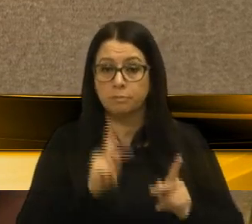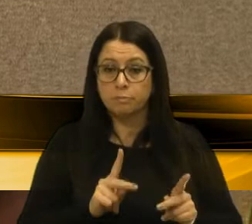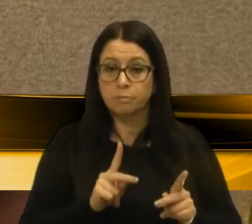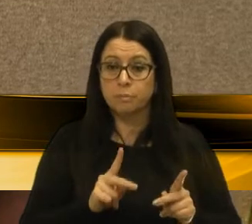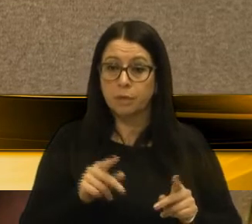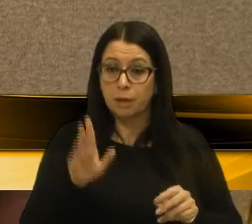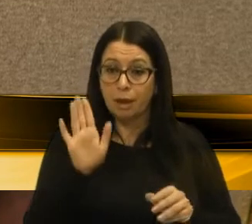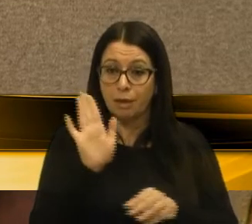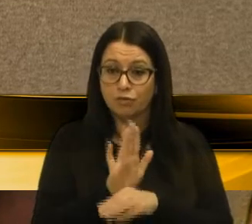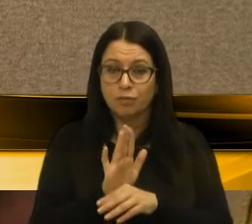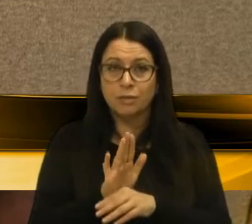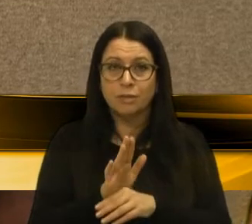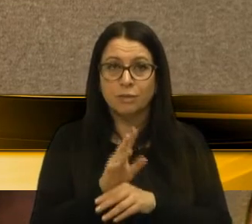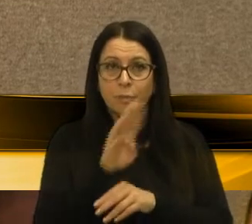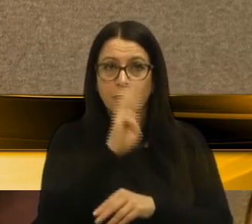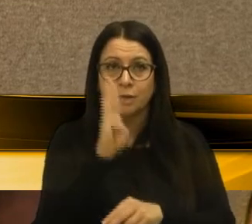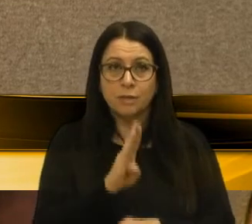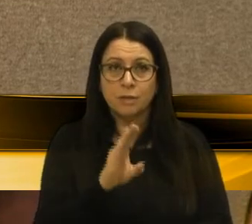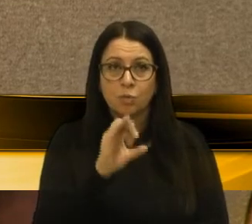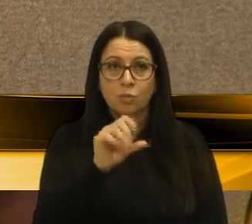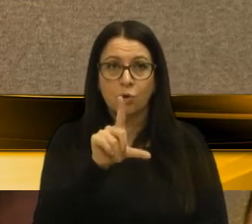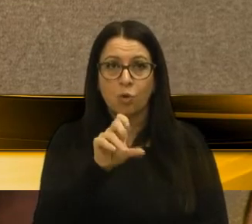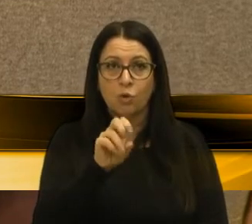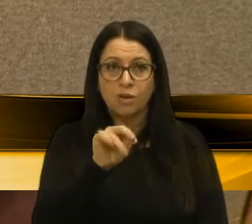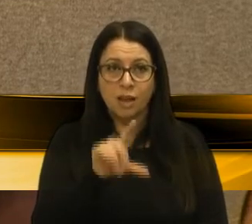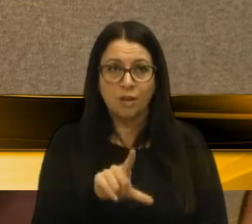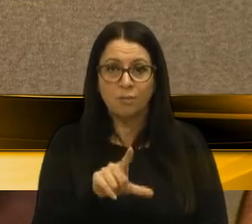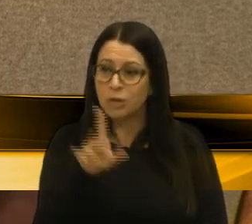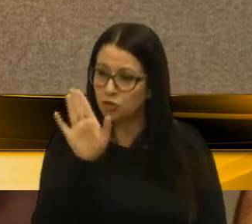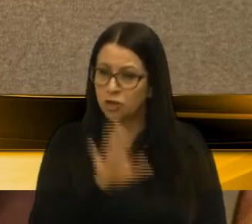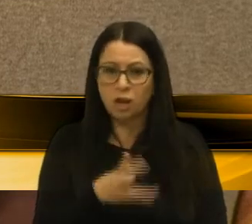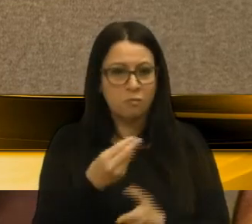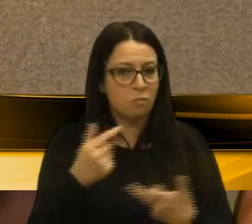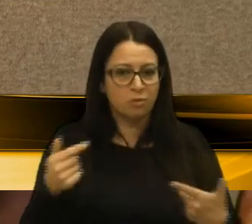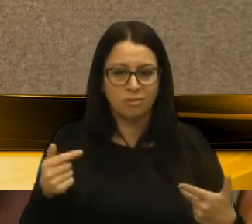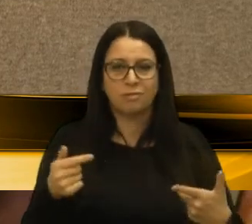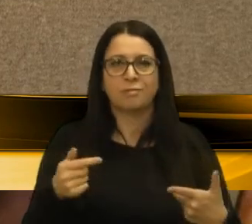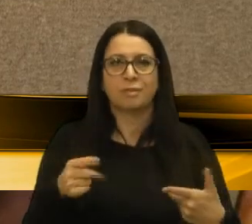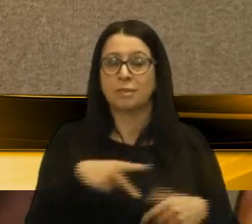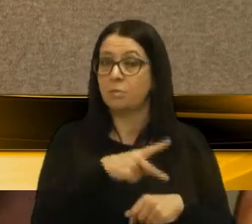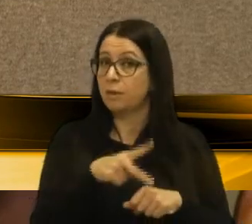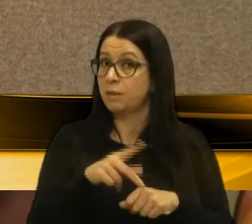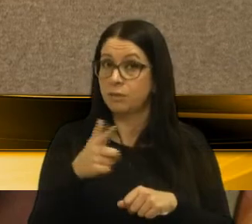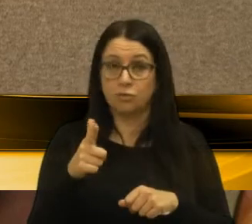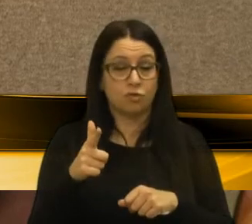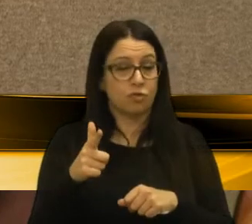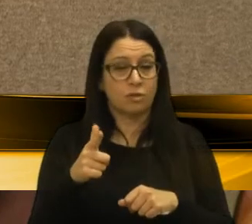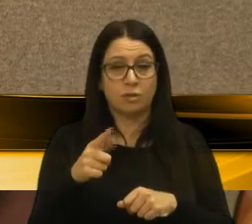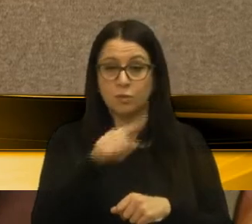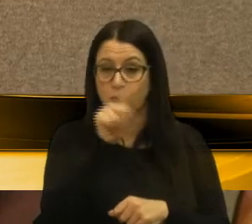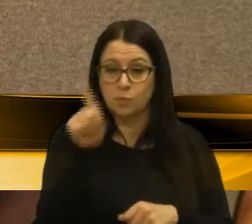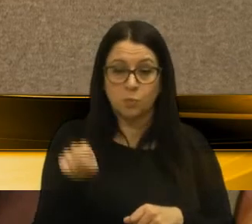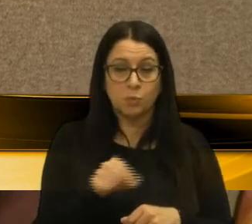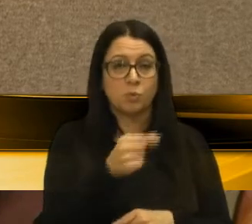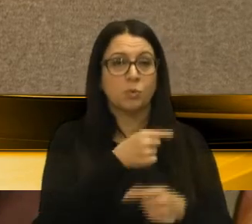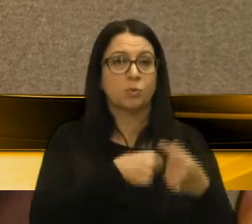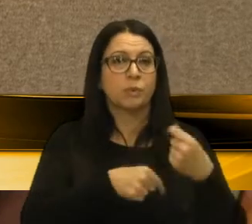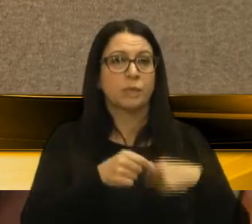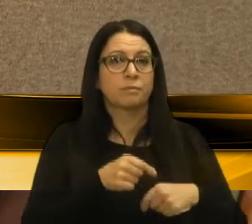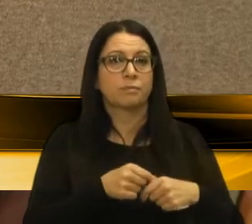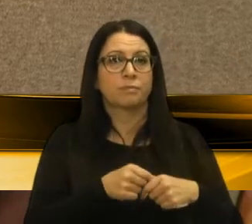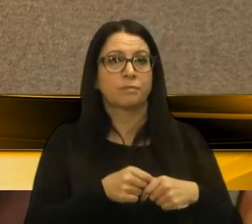Brasil colonial. Se não fossem pelos africanos, esse país não teria seus ciclos econômicos, como o ciclo econômico